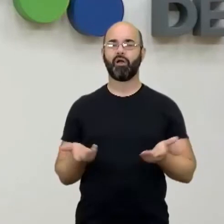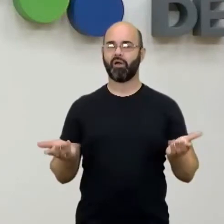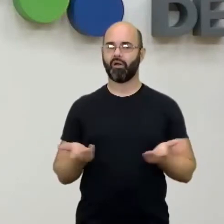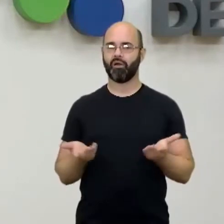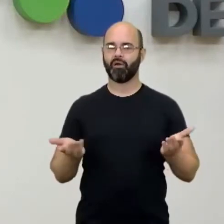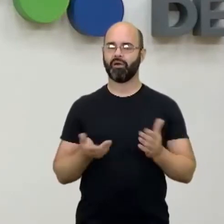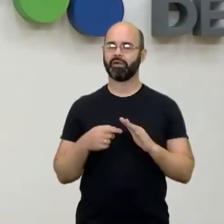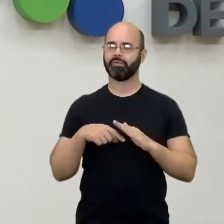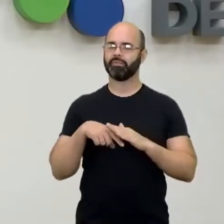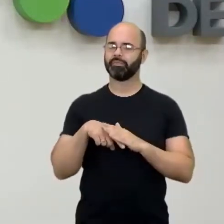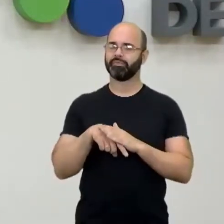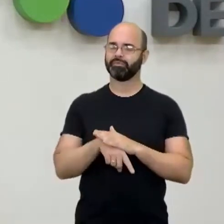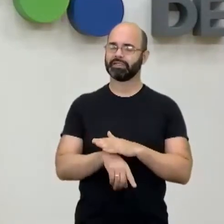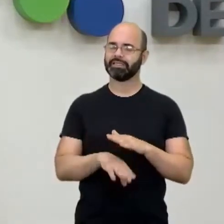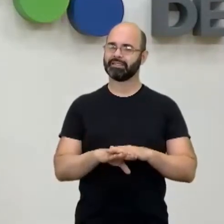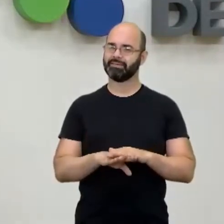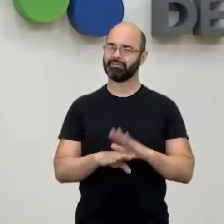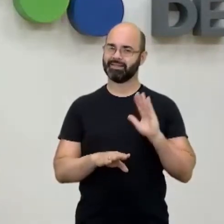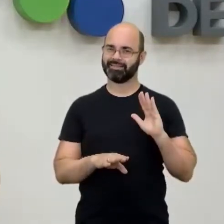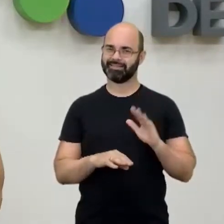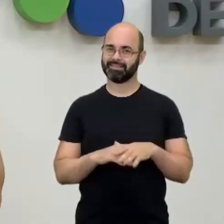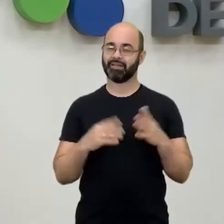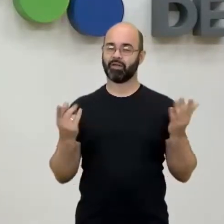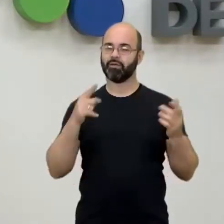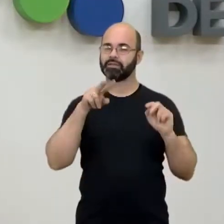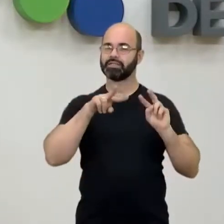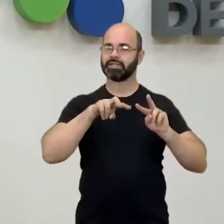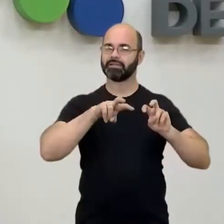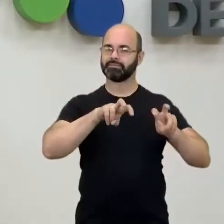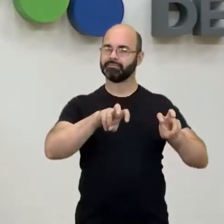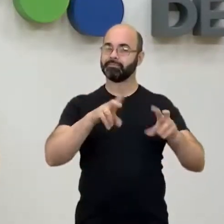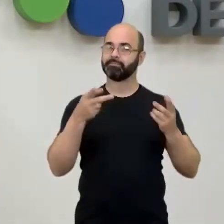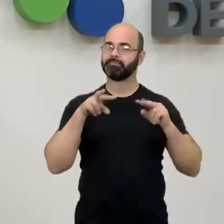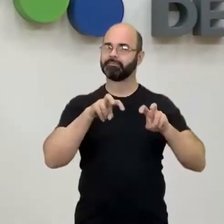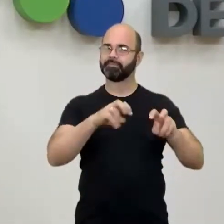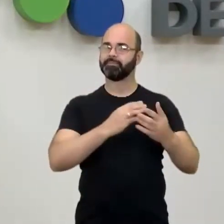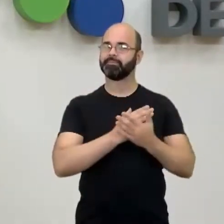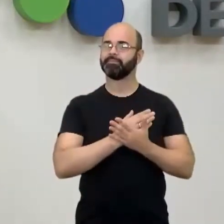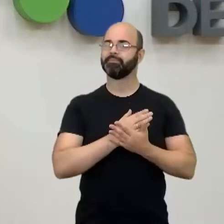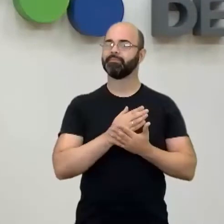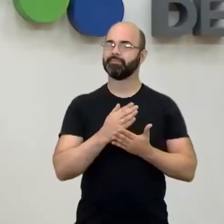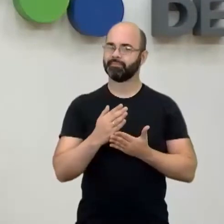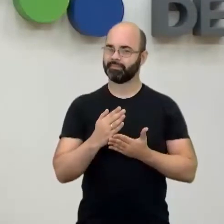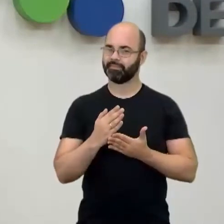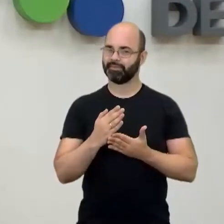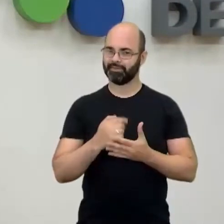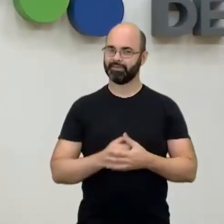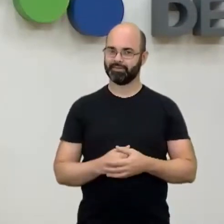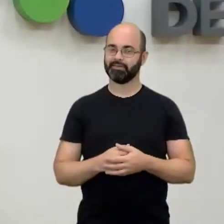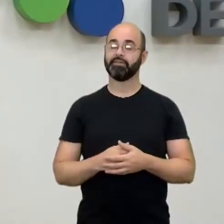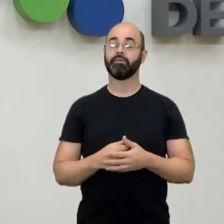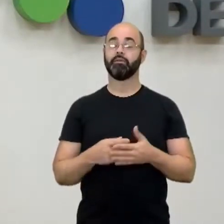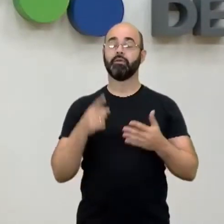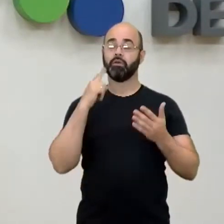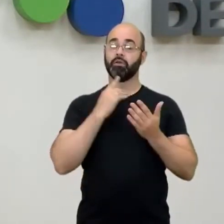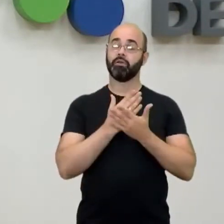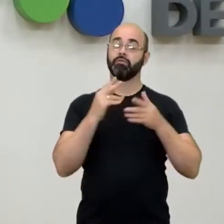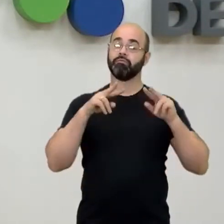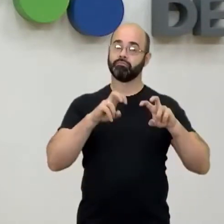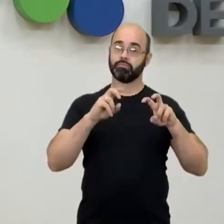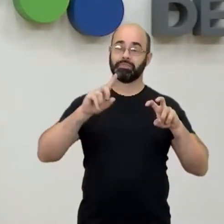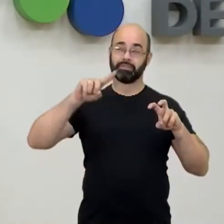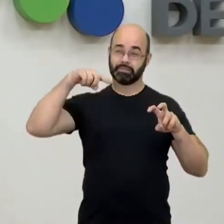mais aprofundada. Na verdade, a gente vai para uma análise. A gente inicia uma análise, né? A análise mais aprofundada serão nas próximas aulas, tá bom?